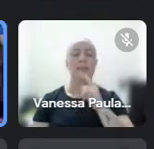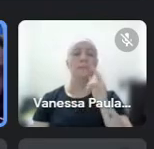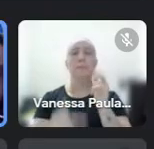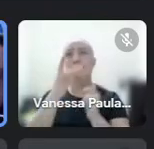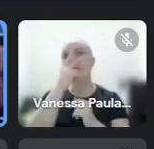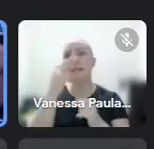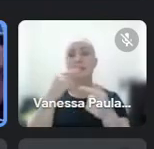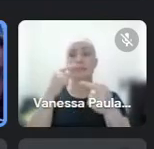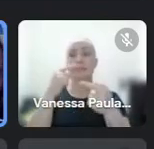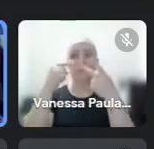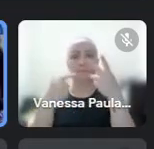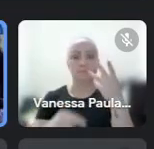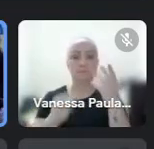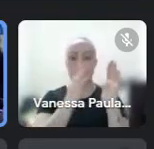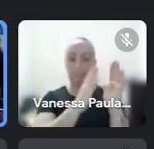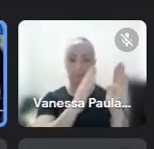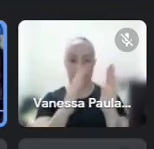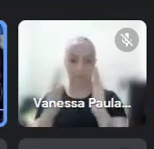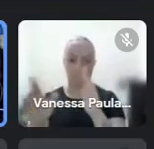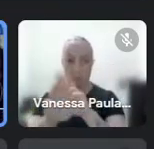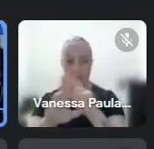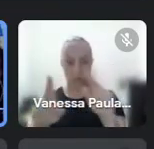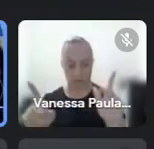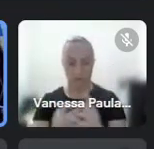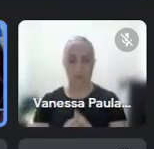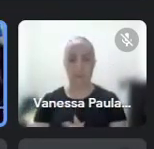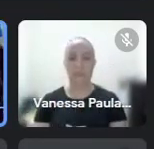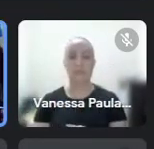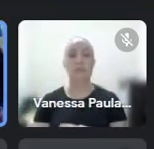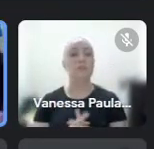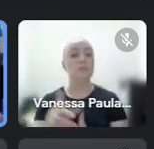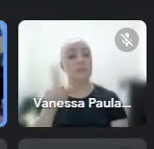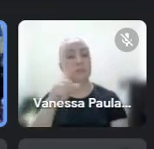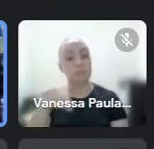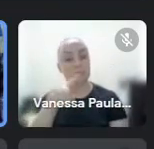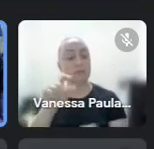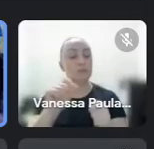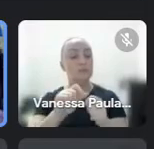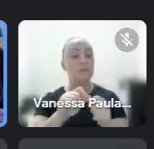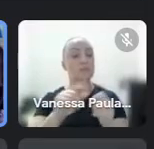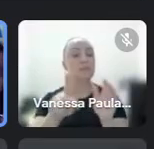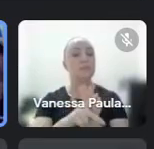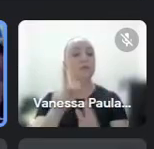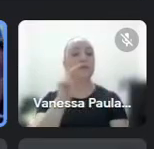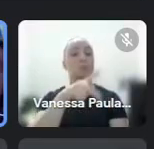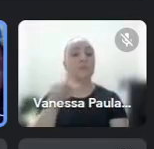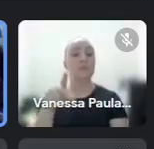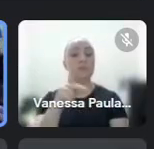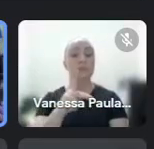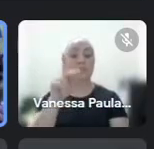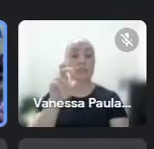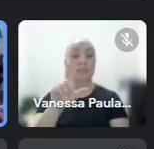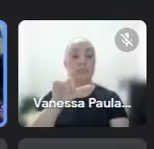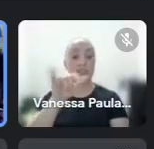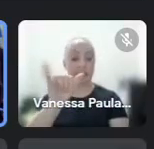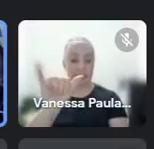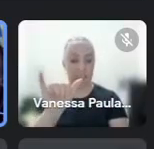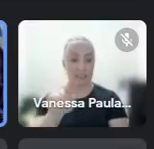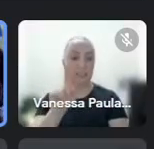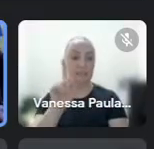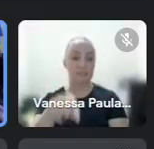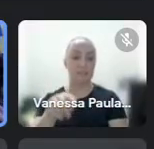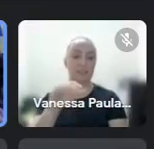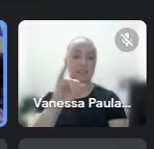de procedimentos diferenciados. Isso aqui a gente faz com a professora Kelly lá do ICEM, nossa parceira de muitos